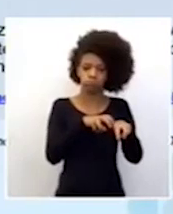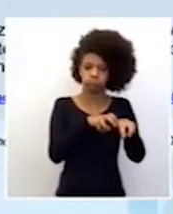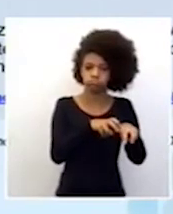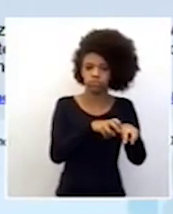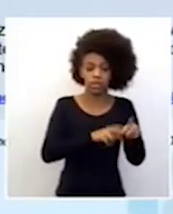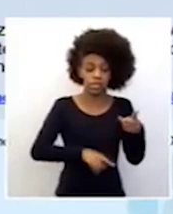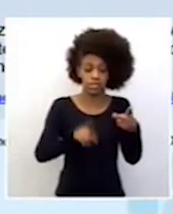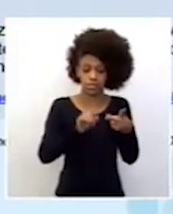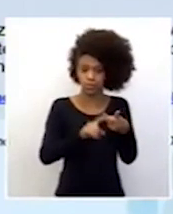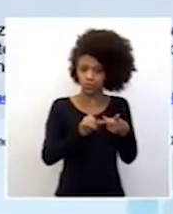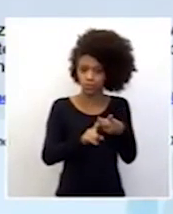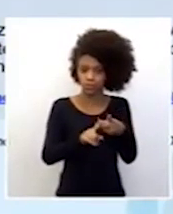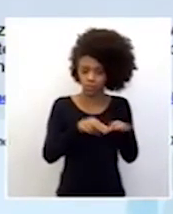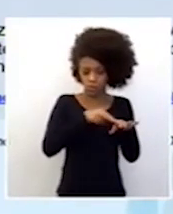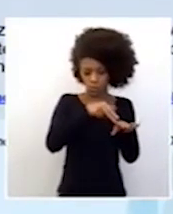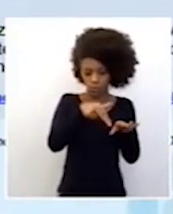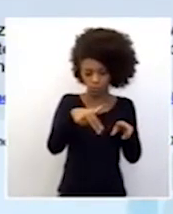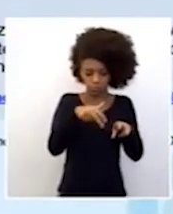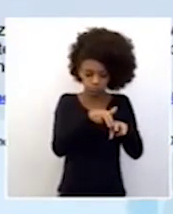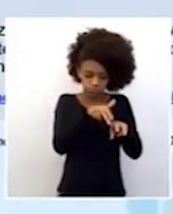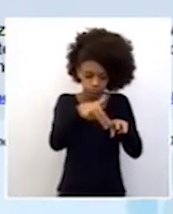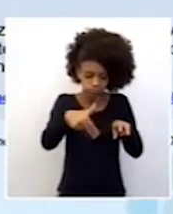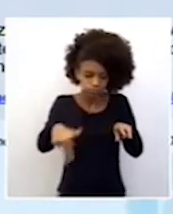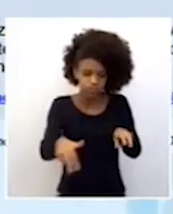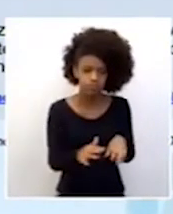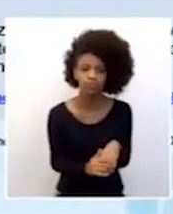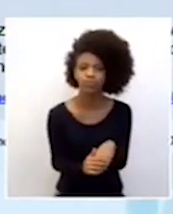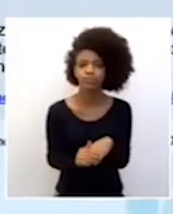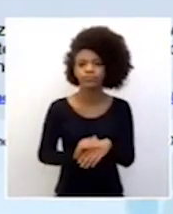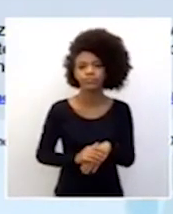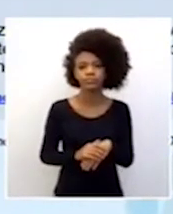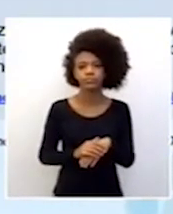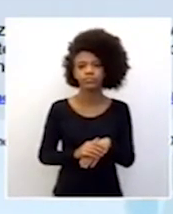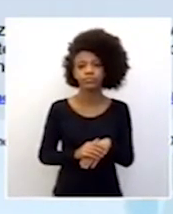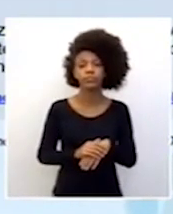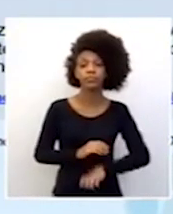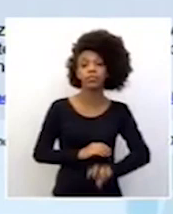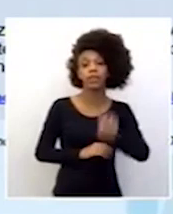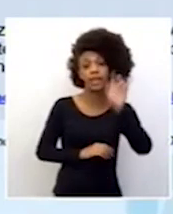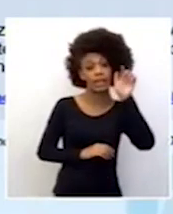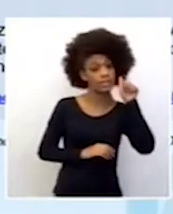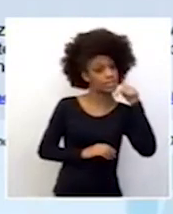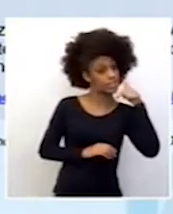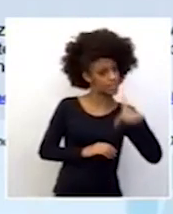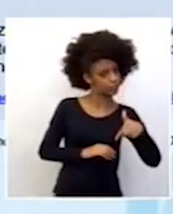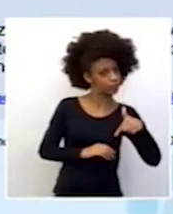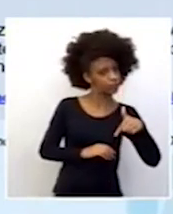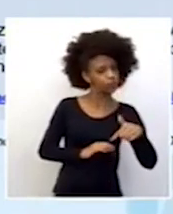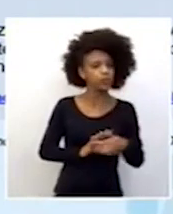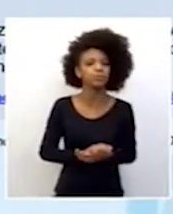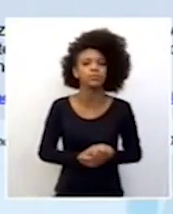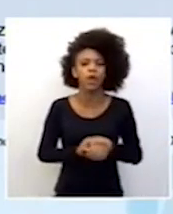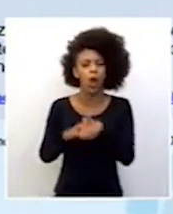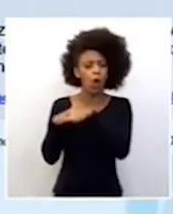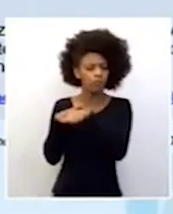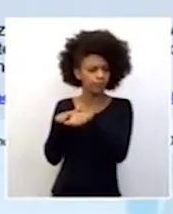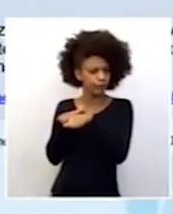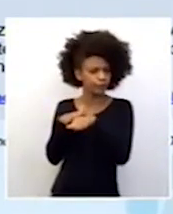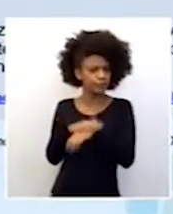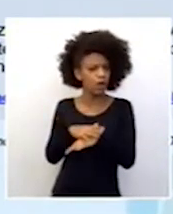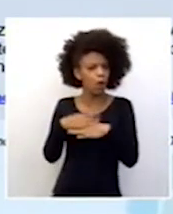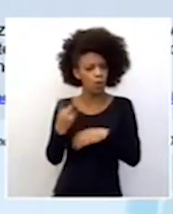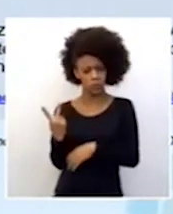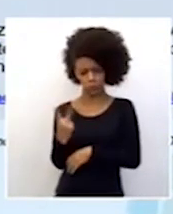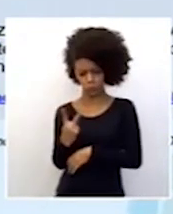ao descer. Há um recorte aí do artigo 4, vamos para o artigo 7, das conversas. Quando